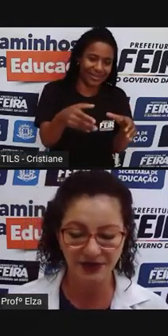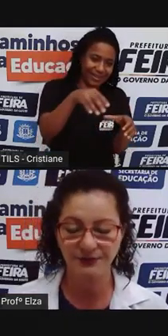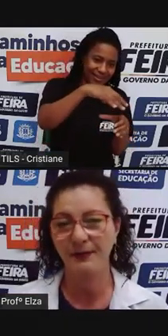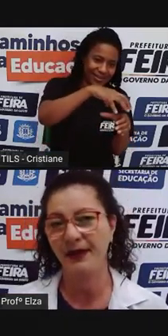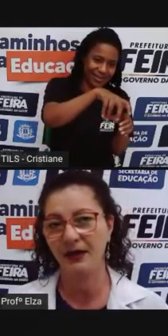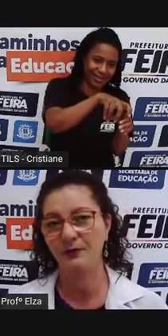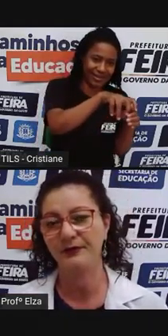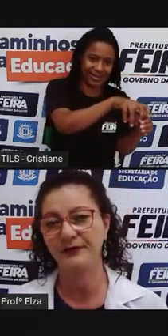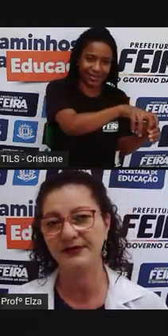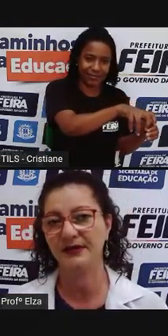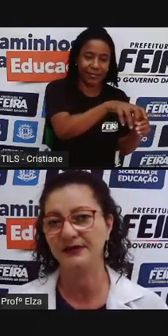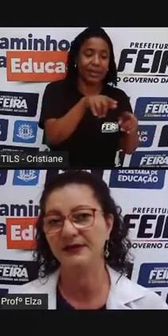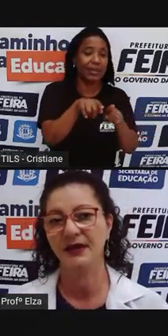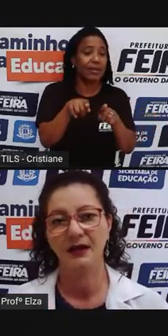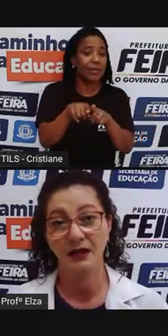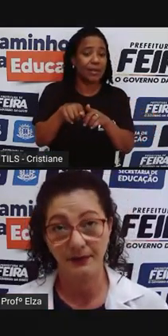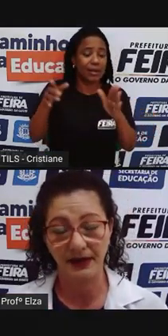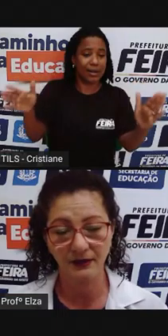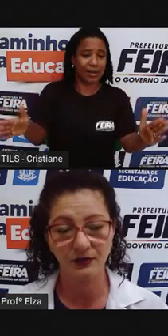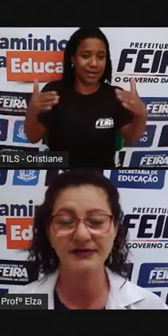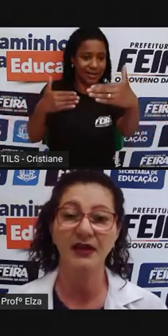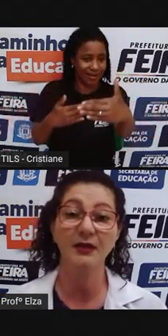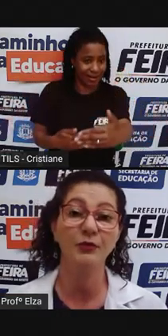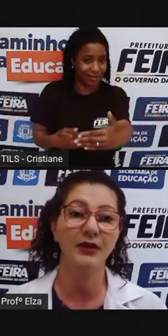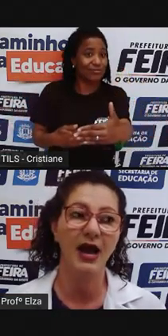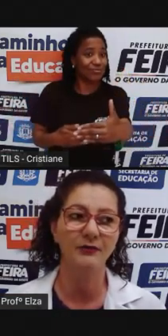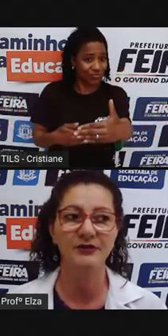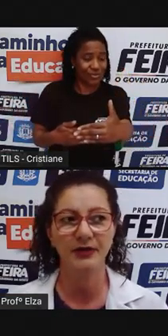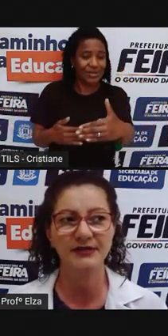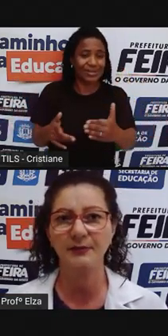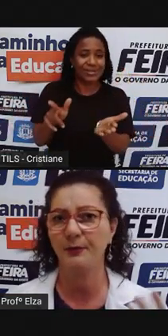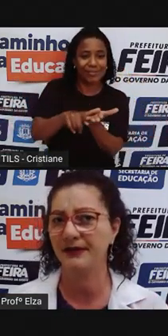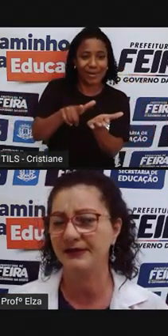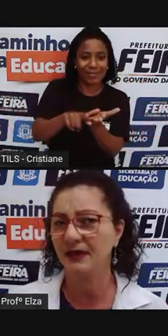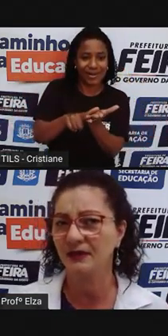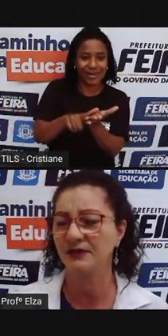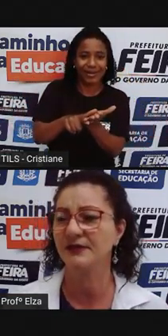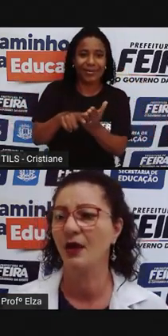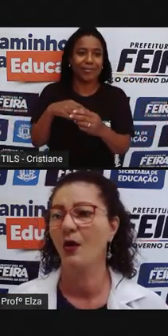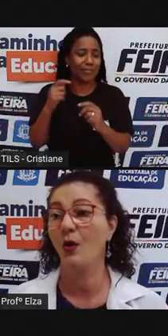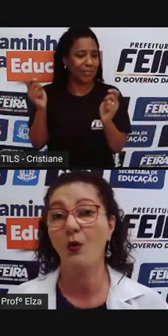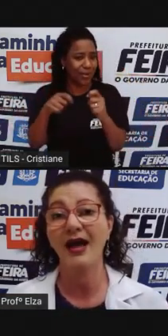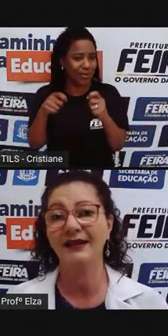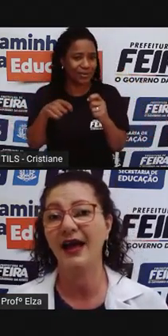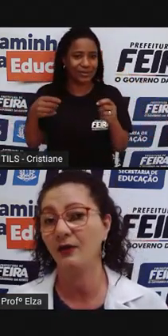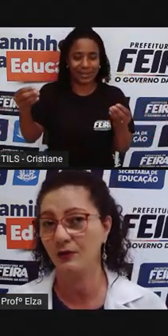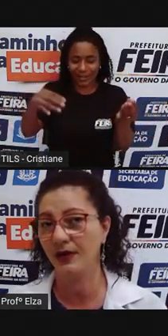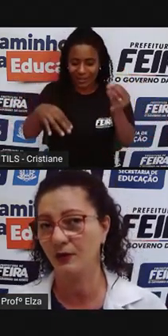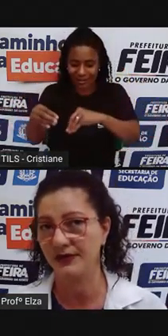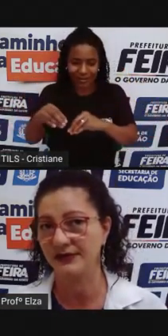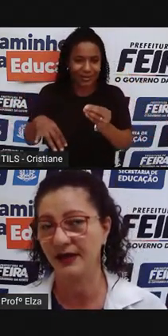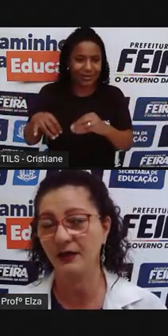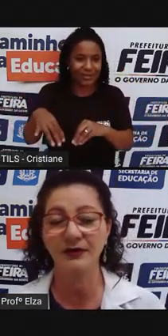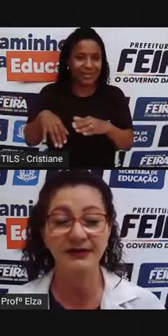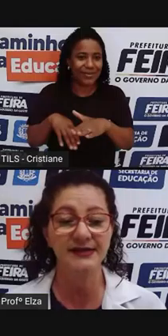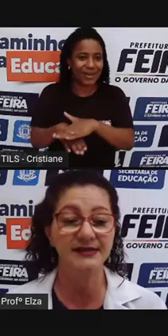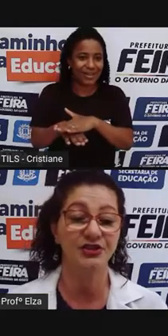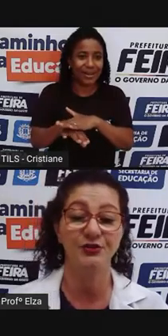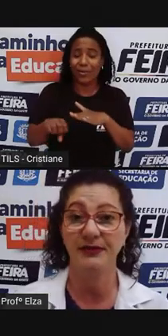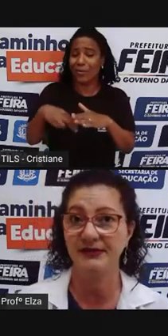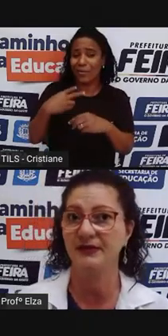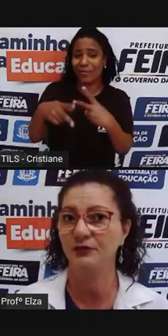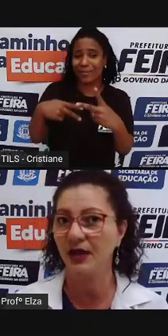caixas de papelão para vocês e para nós embrulharmos, por exemplo, presentes ou guardar alguma coisa, né? Quantas